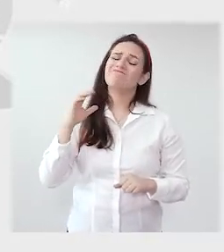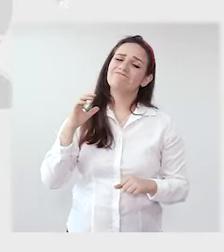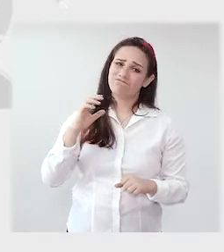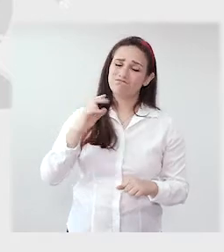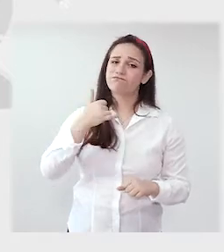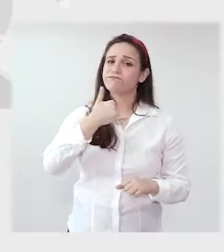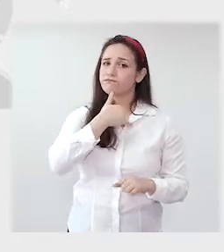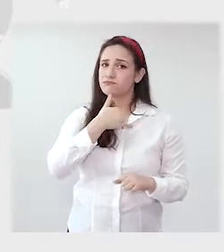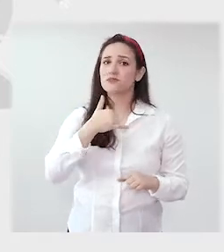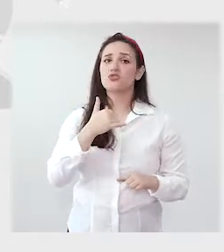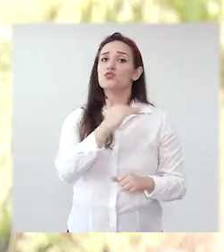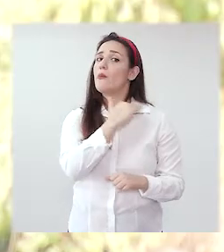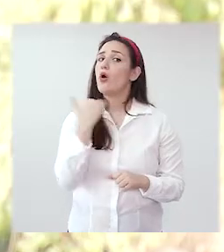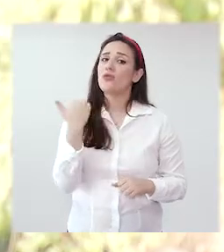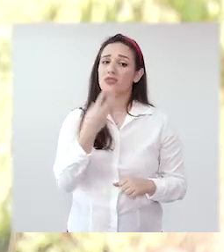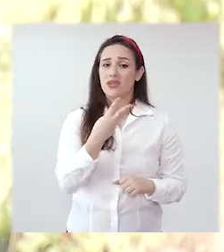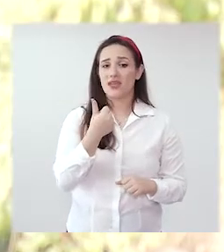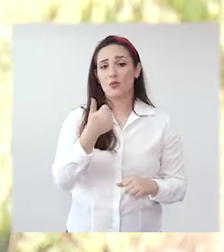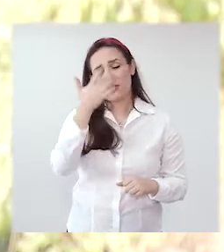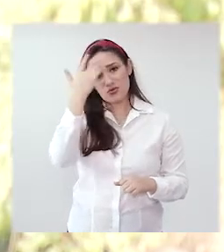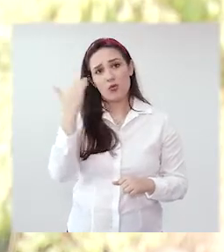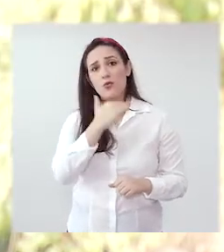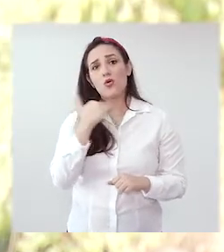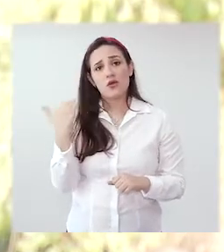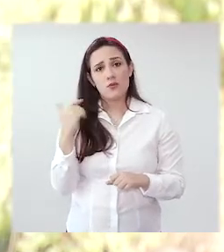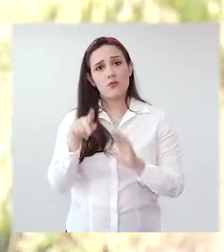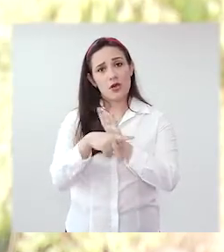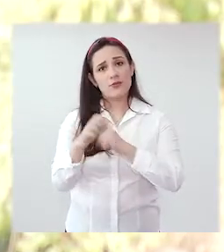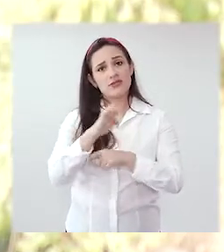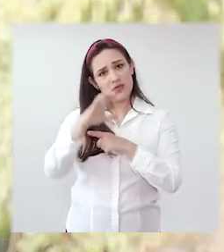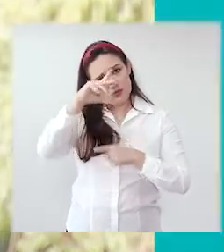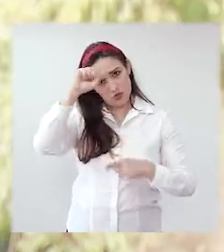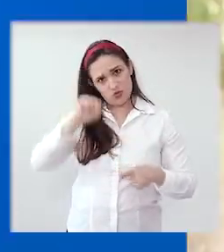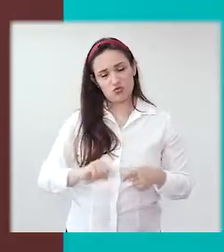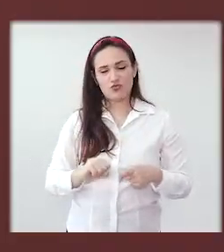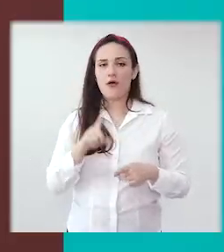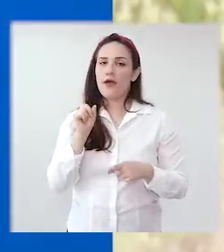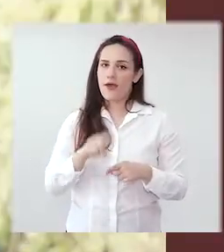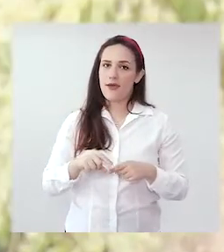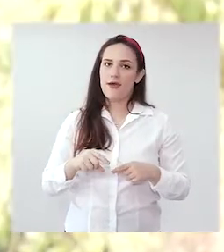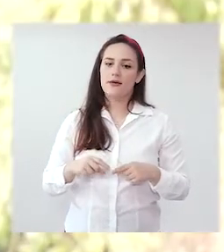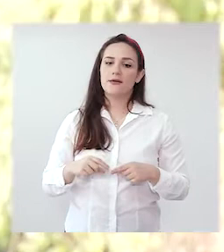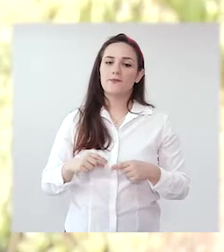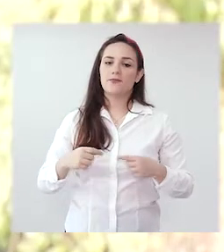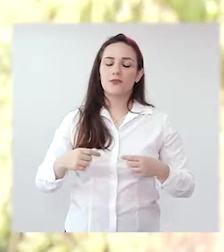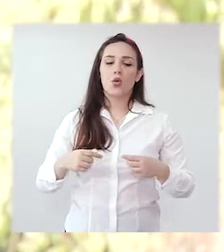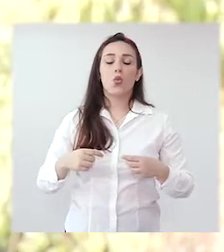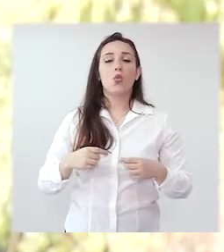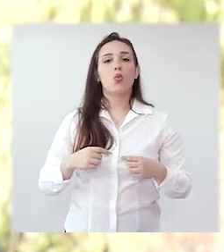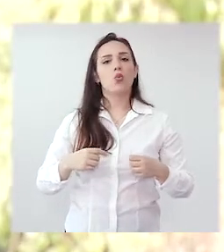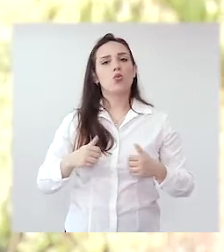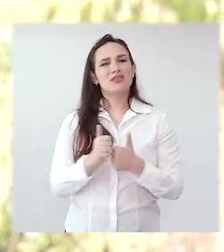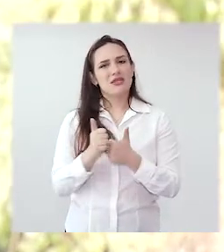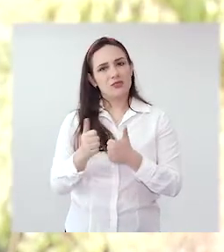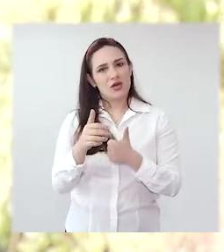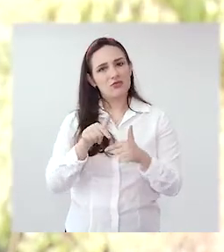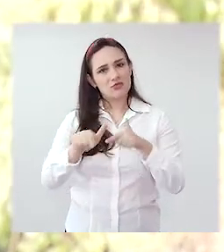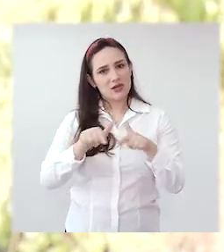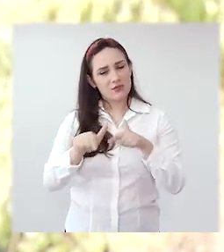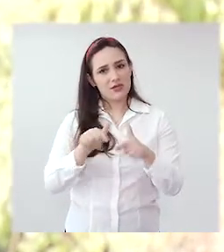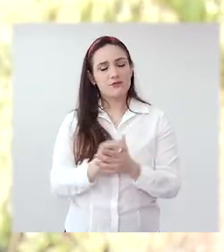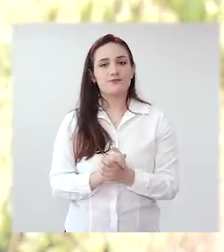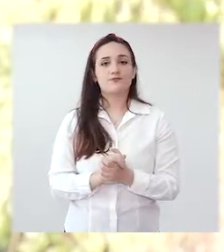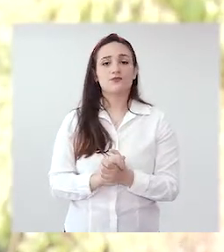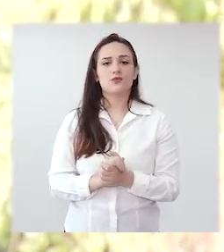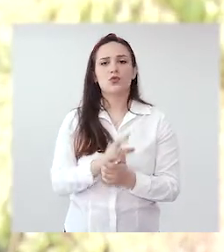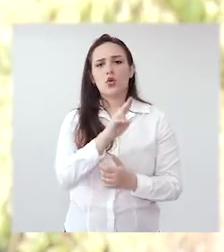pessoas morreram no estado e os dados são do Tribunal Regional do Trabalho. A chamada Cota Zero é uma política do governo